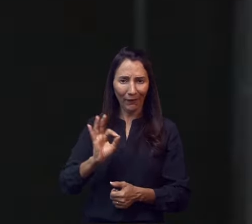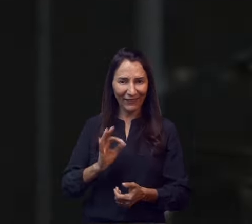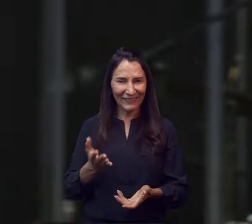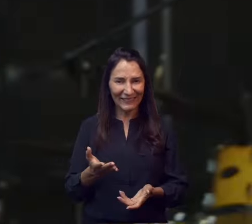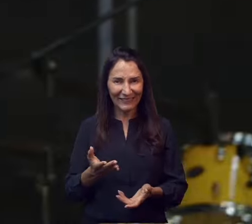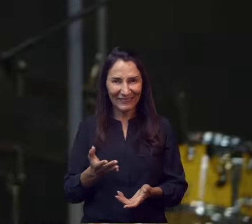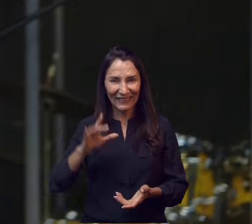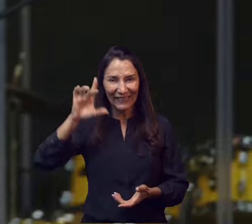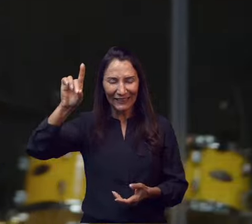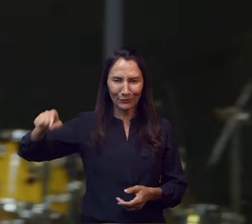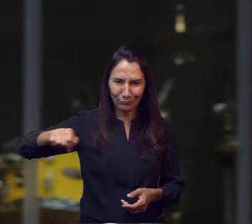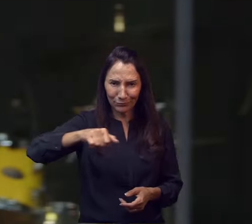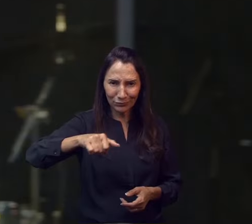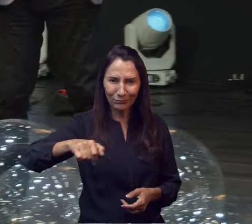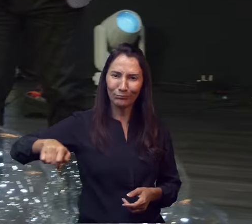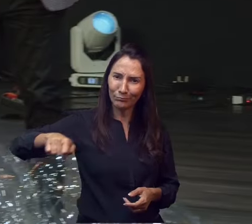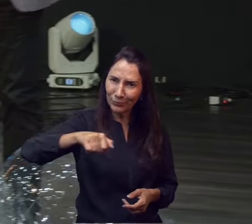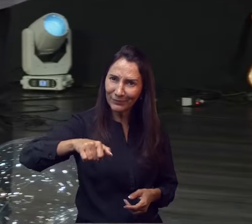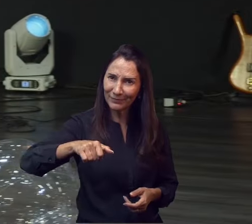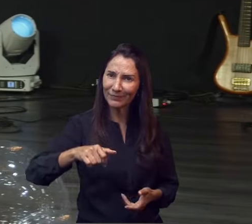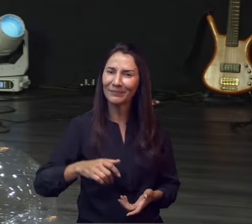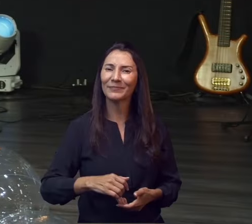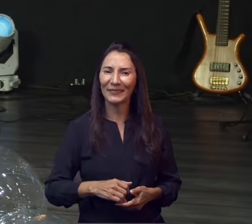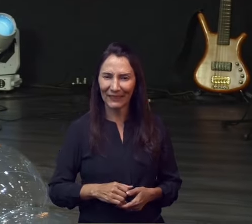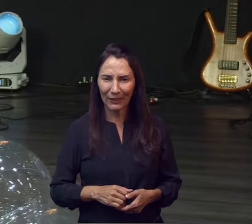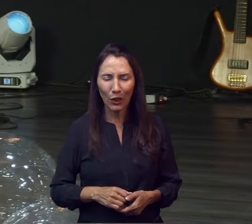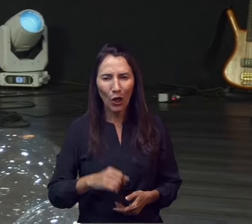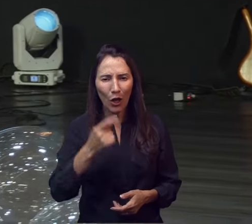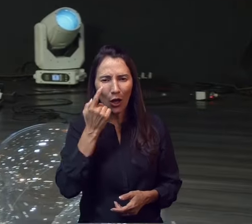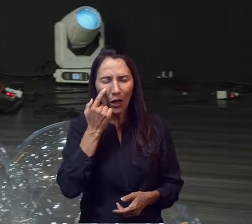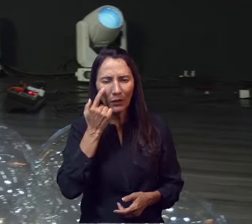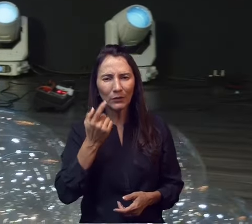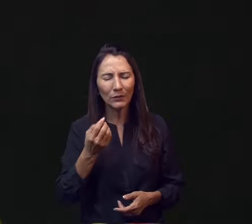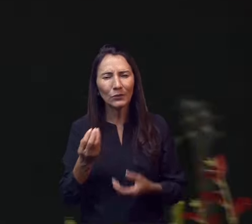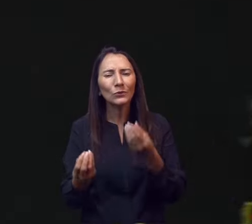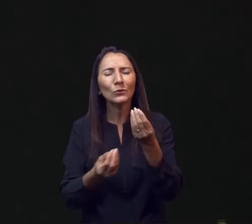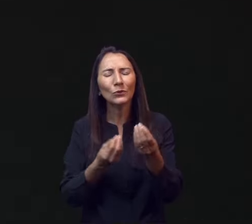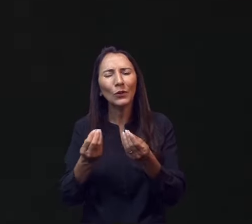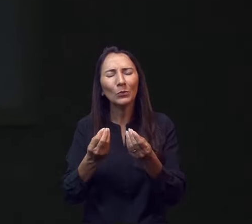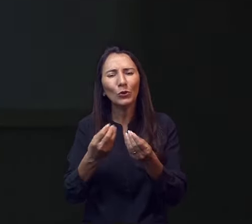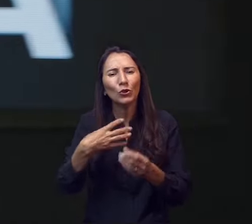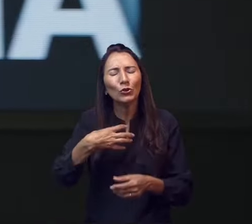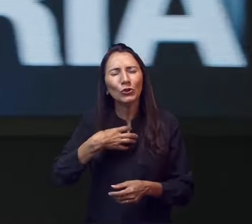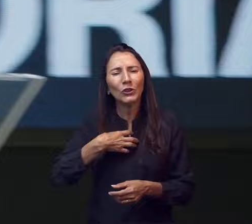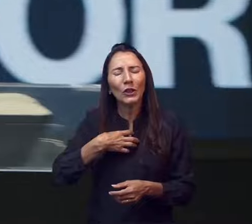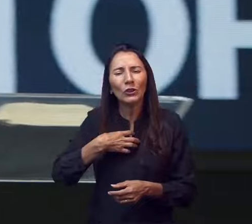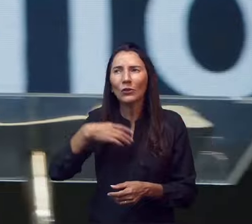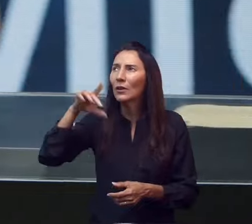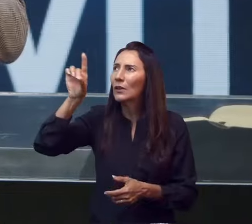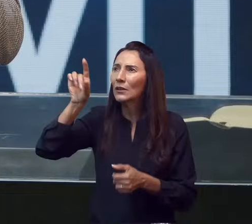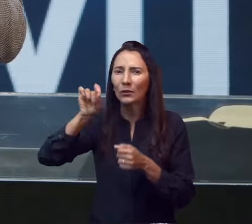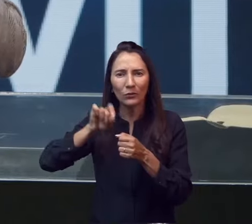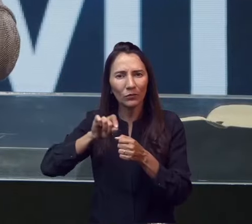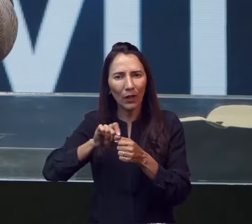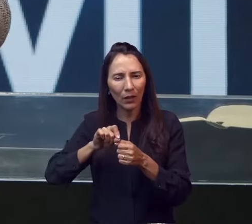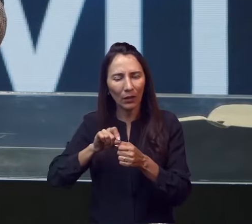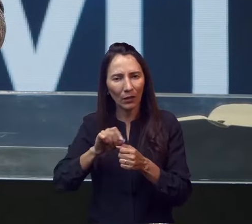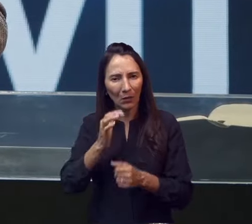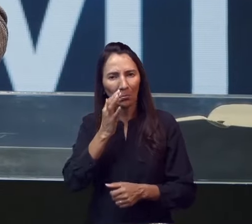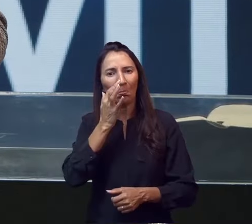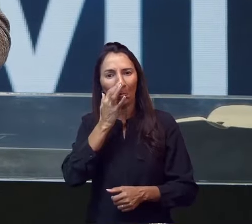receber de força Qual é a maneira que Deus faz isso aqui é sensacional